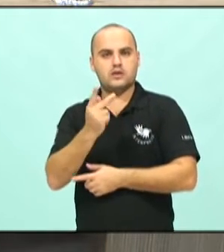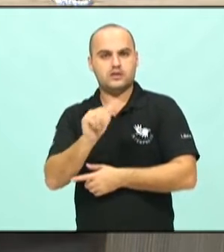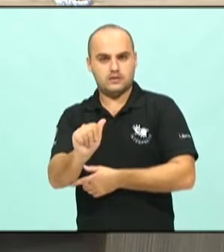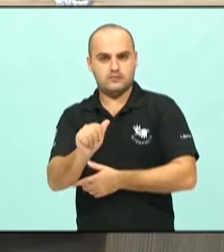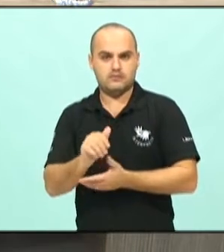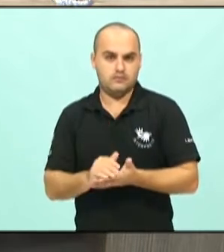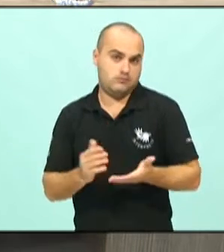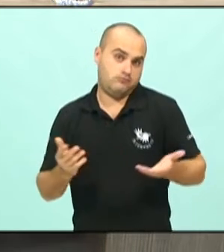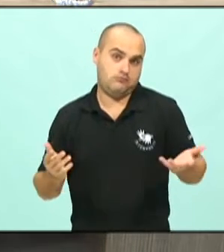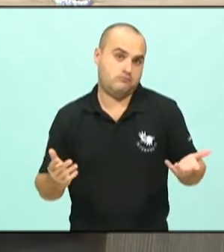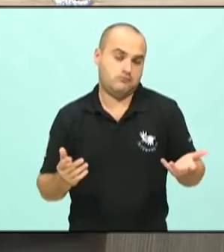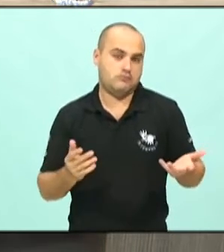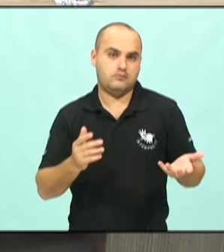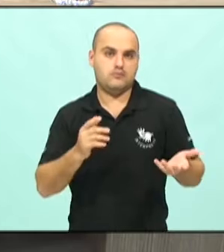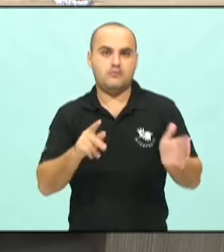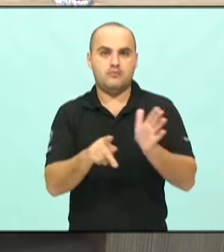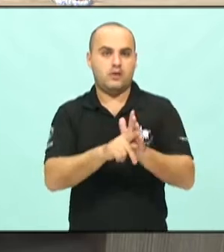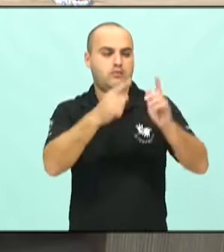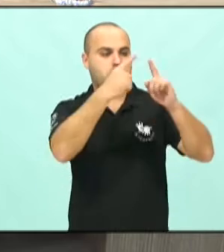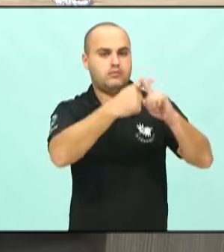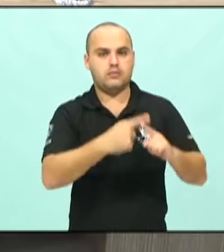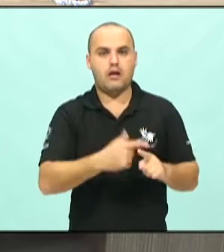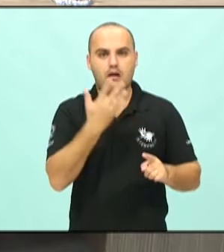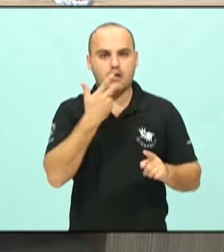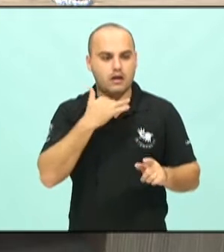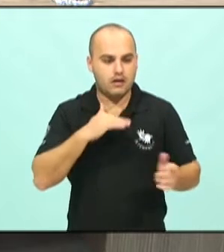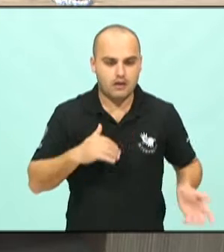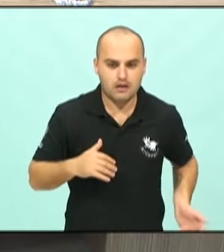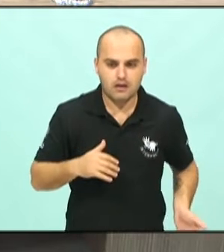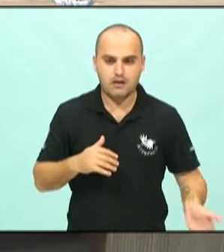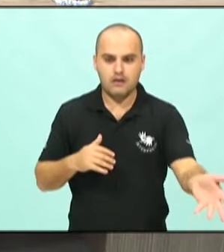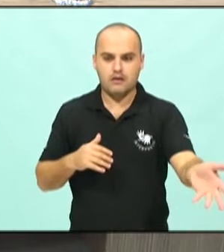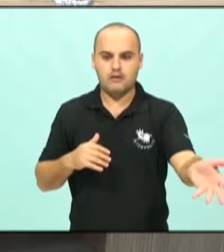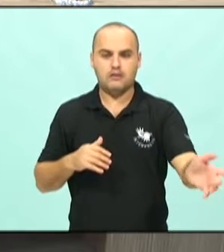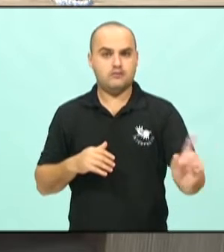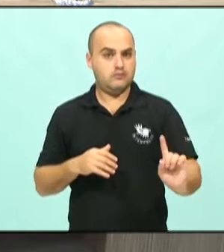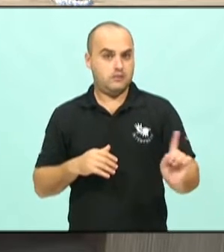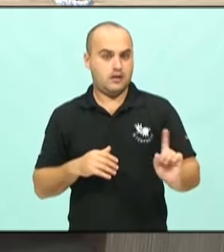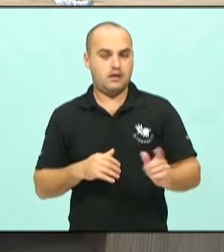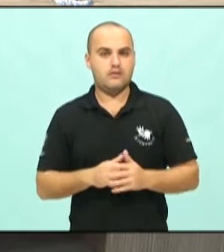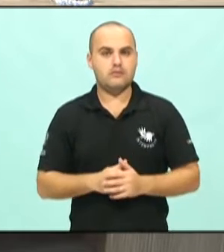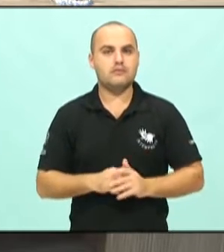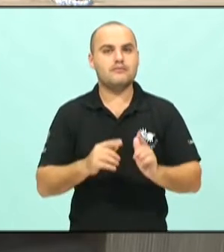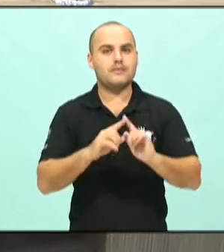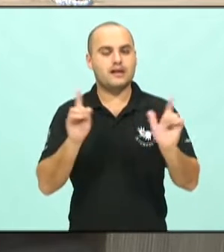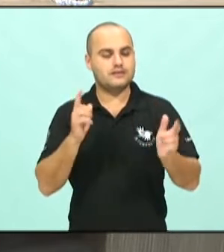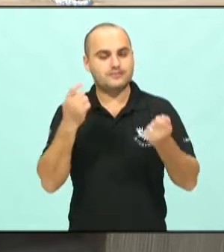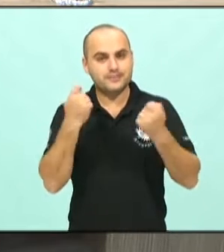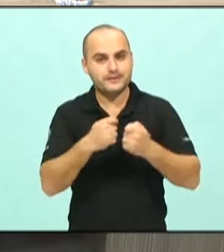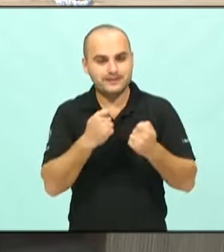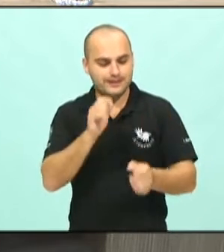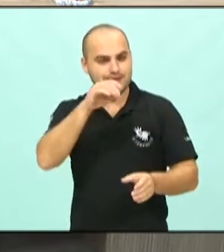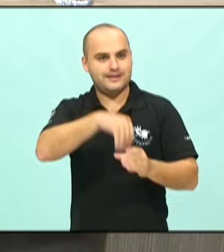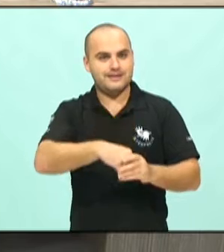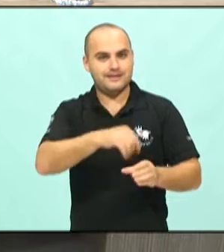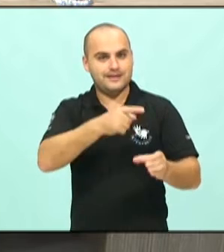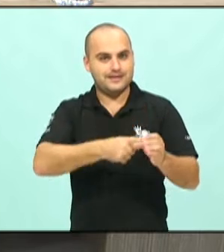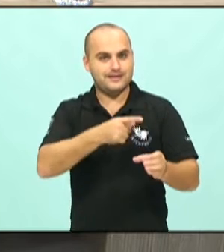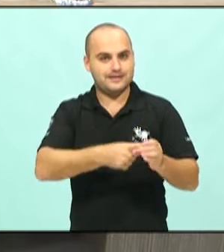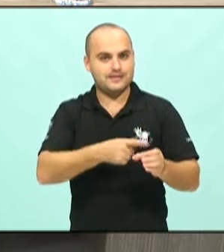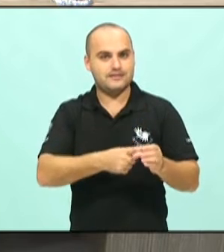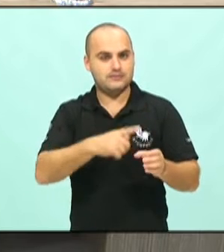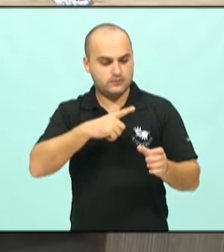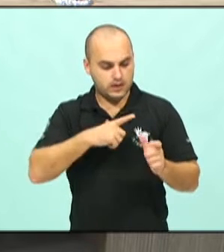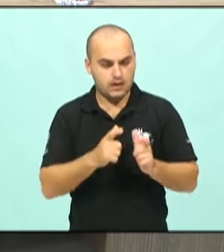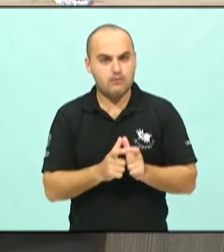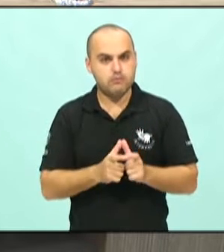levar para uma competição dos Jogos Abertos uma criança. Só que a nossa boccia ela tem que ser construída dentro da cidade. Itajaí hoje é referência num espaço